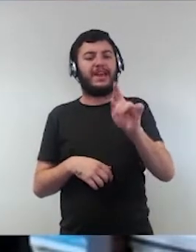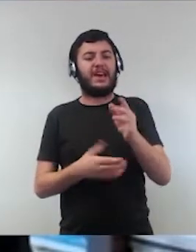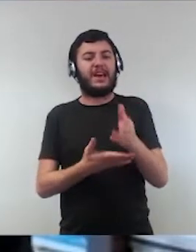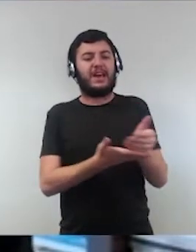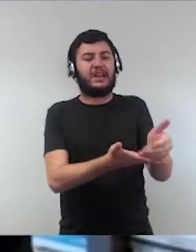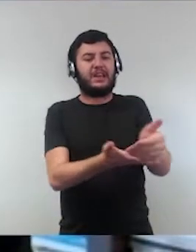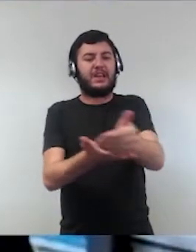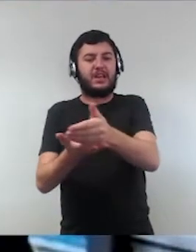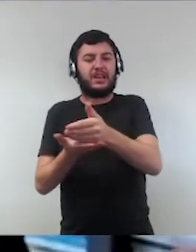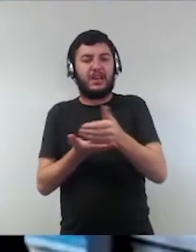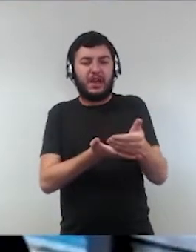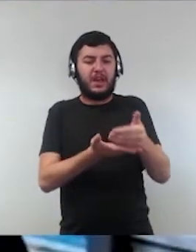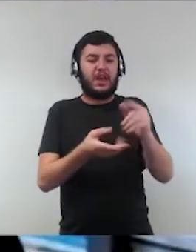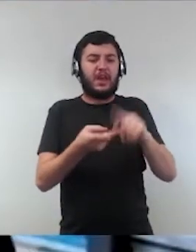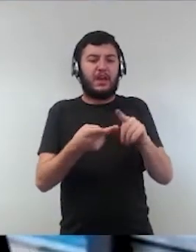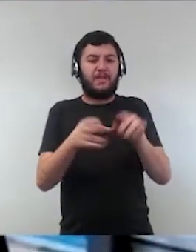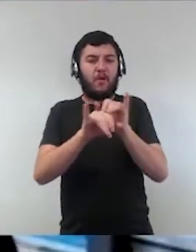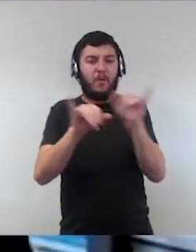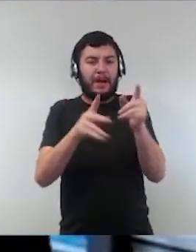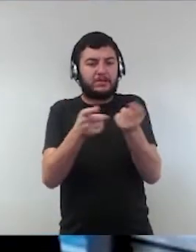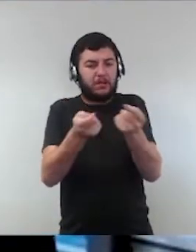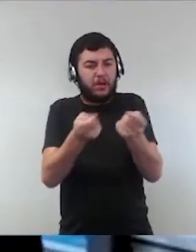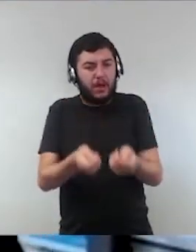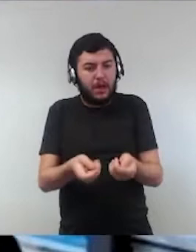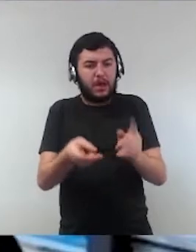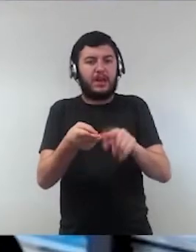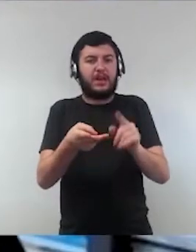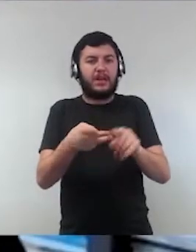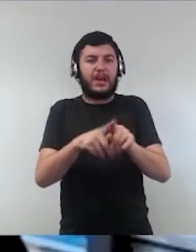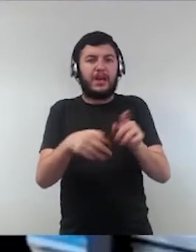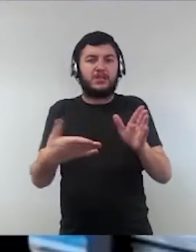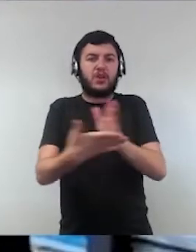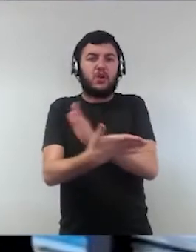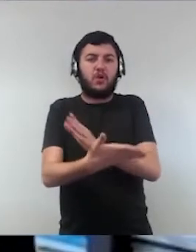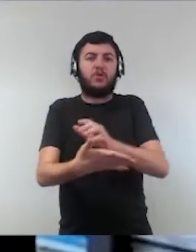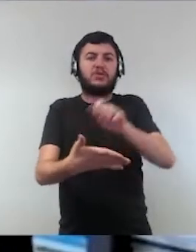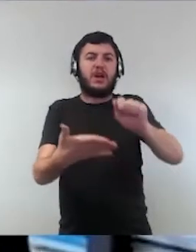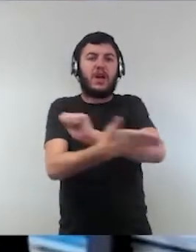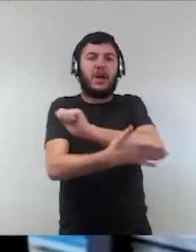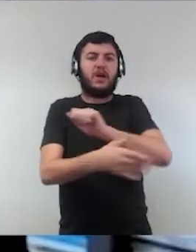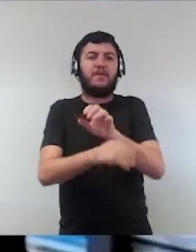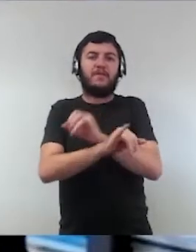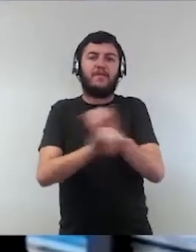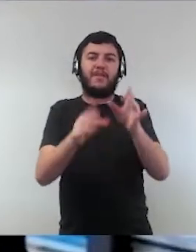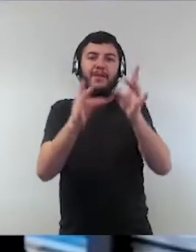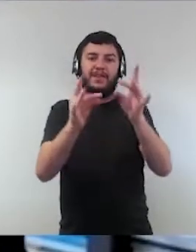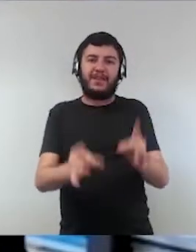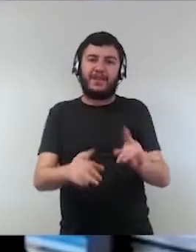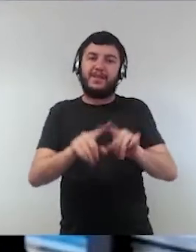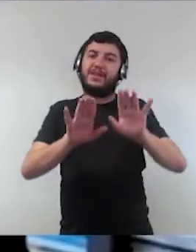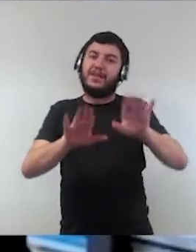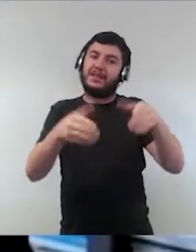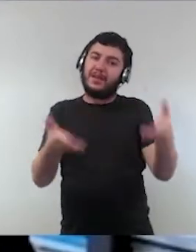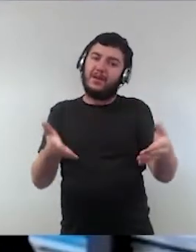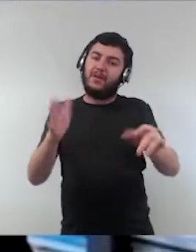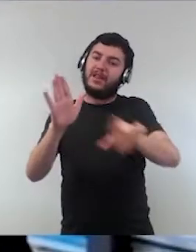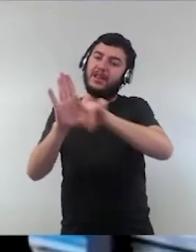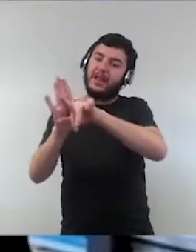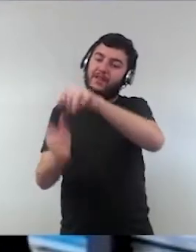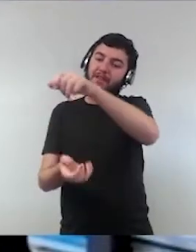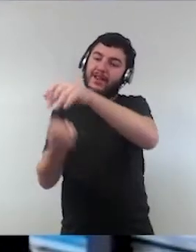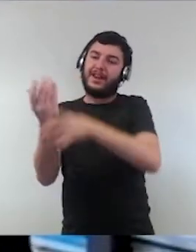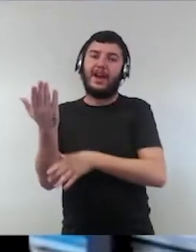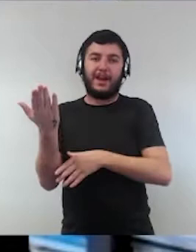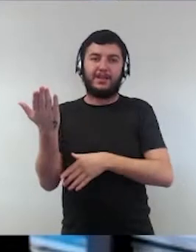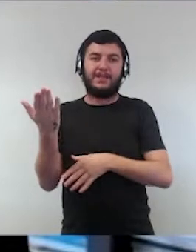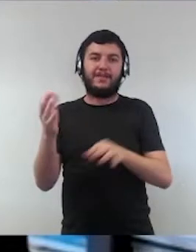o descarte, enfim, para todo o ciclo de vida dos dados. Para isso que existe uma Lei Geral de Proteção de Dados. O